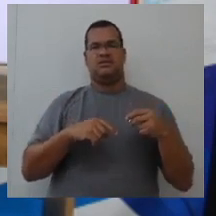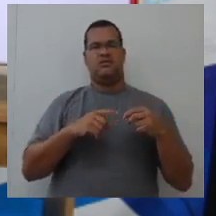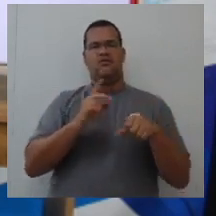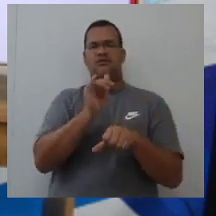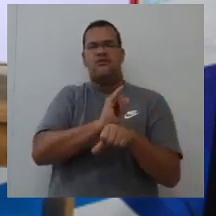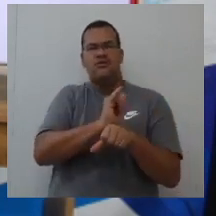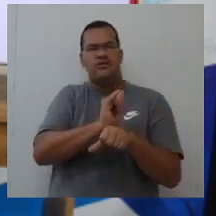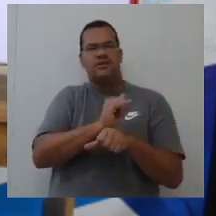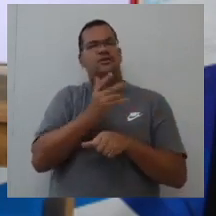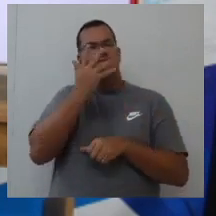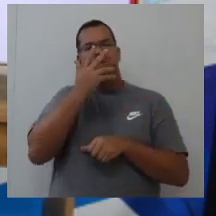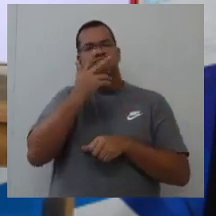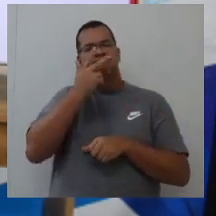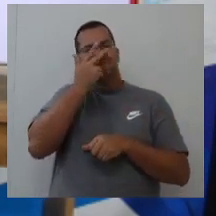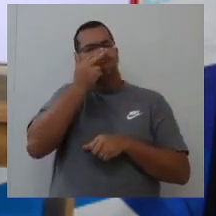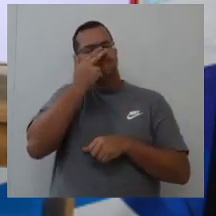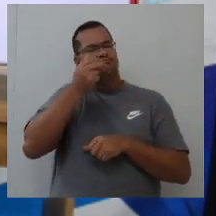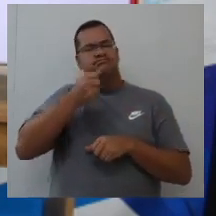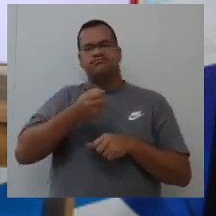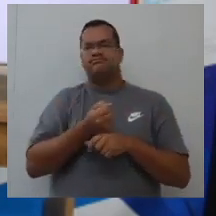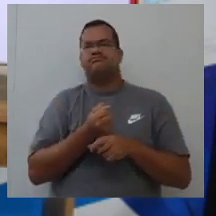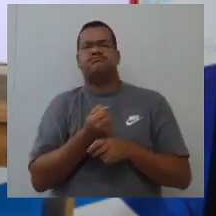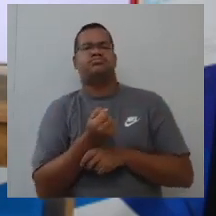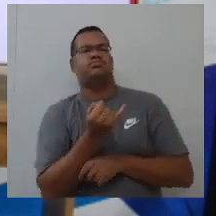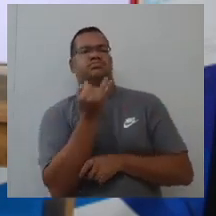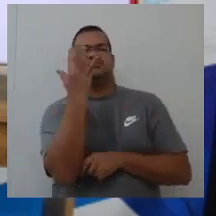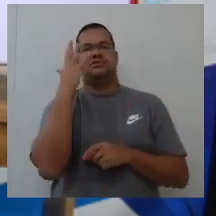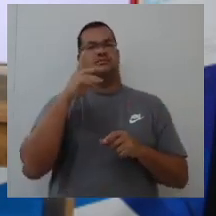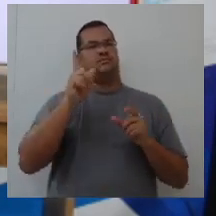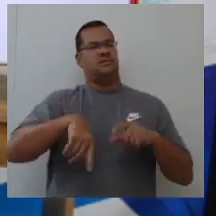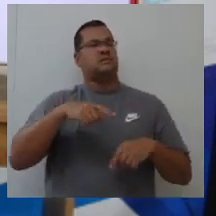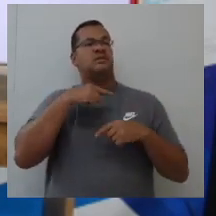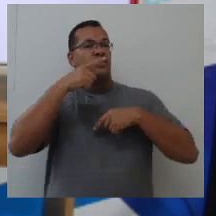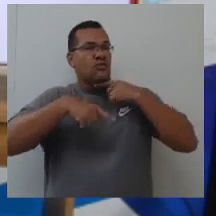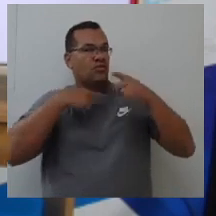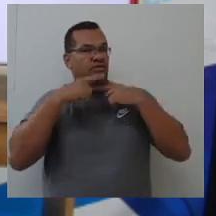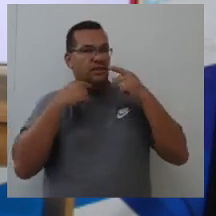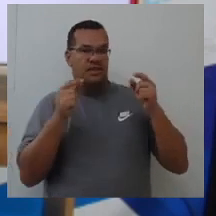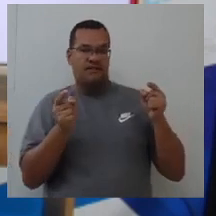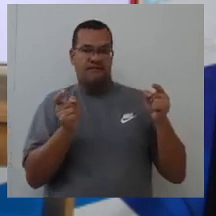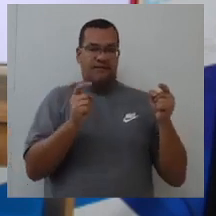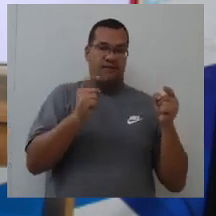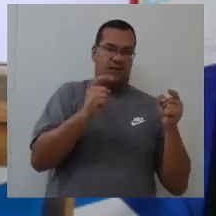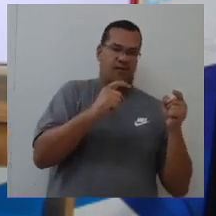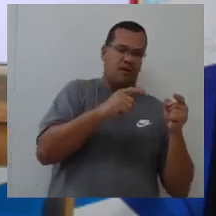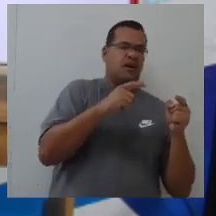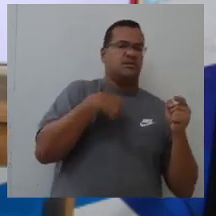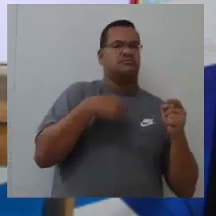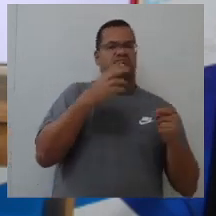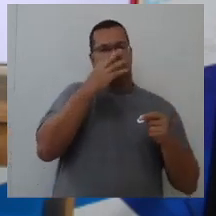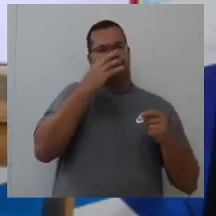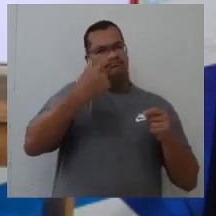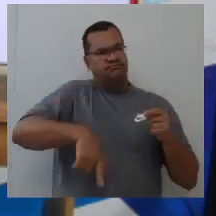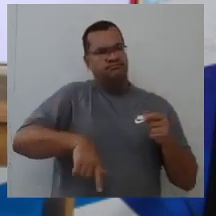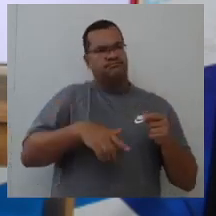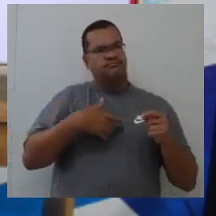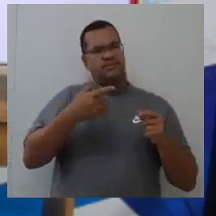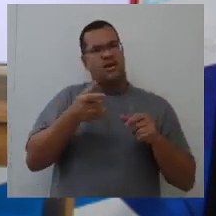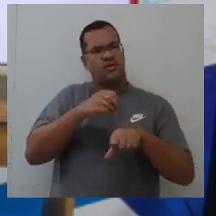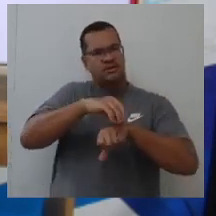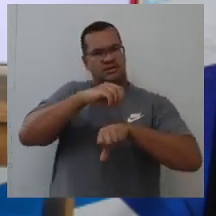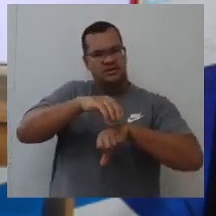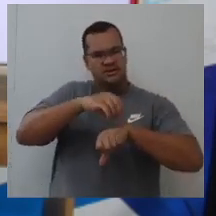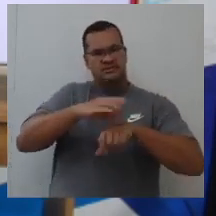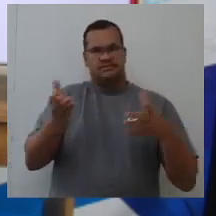quantas vezes você quiser. Então, se você tiver dúvida, é só você retroceder um pouco. Combinado? Beleza? Então, algumas dicas